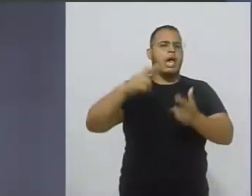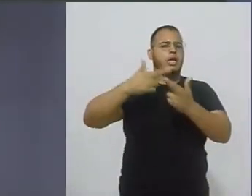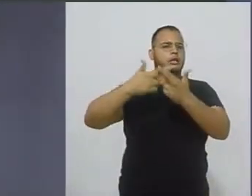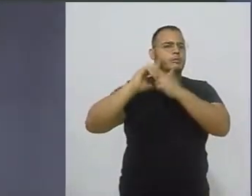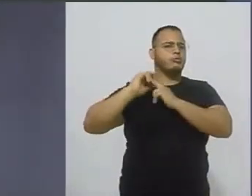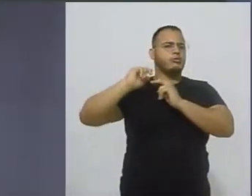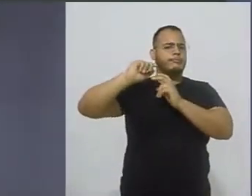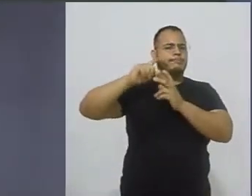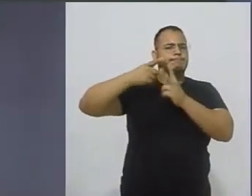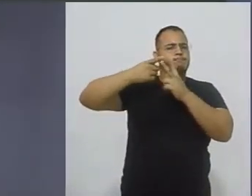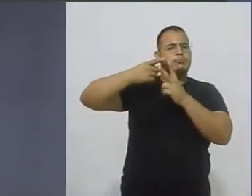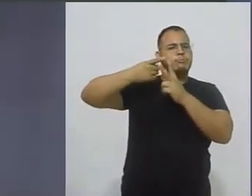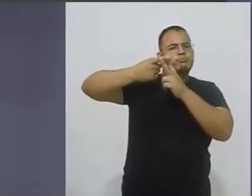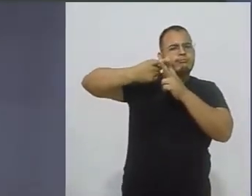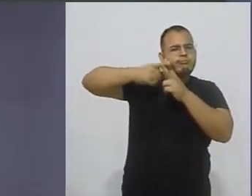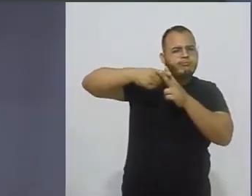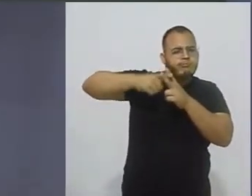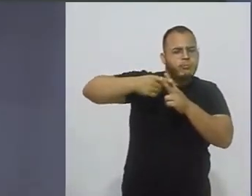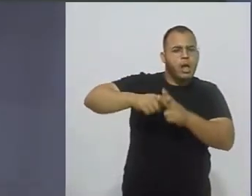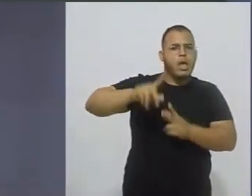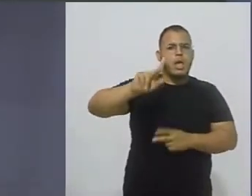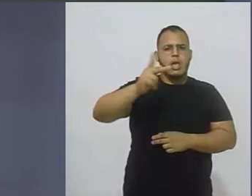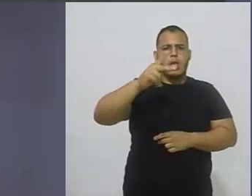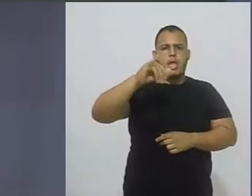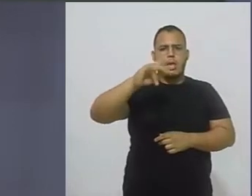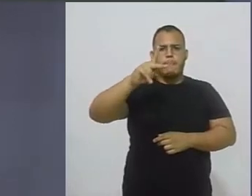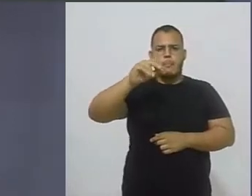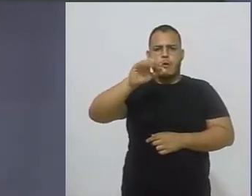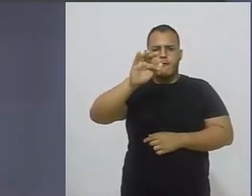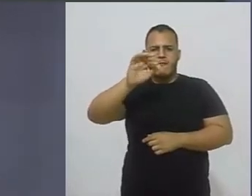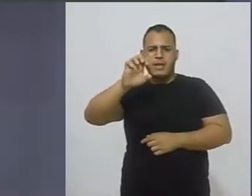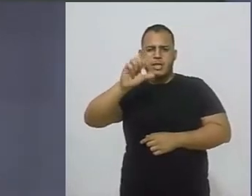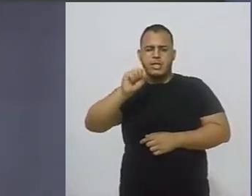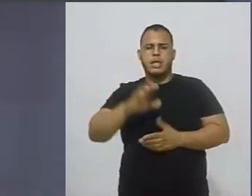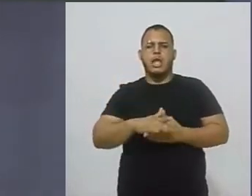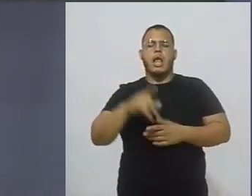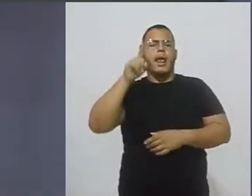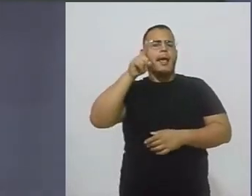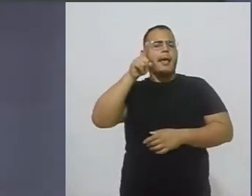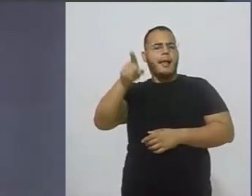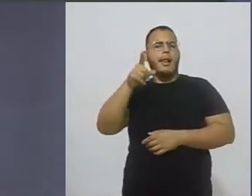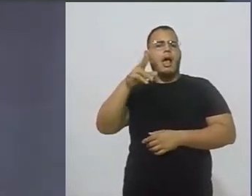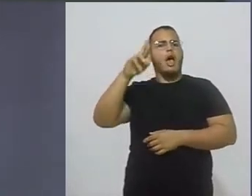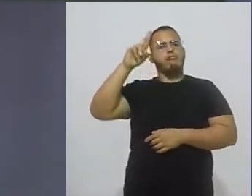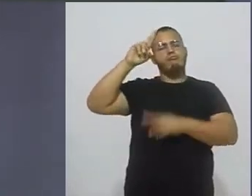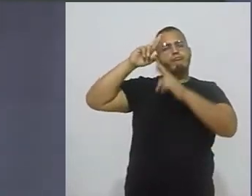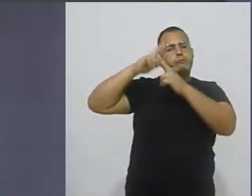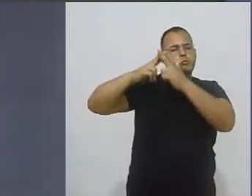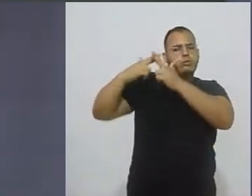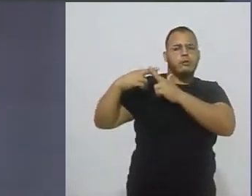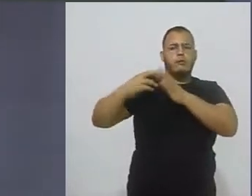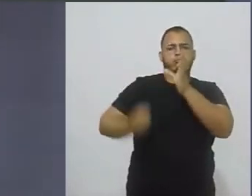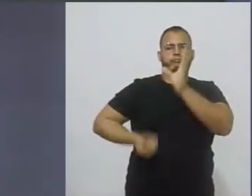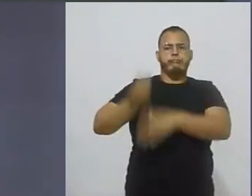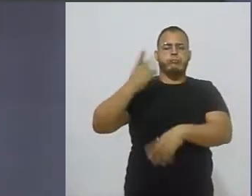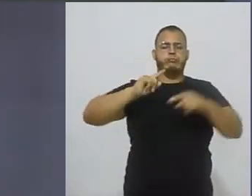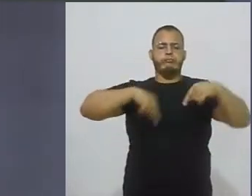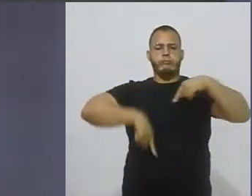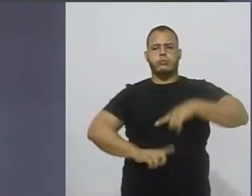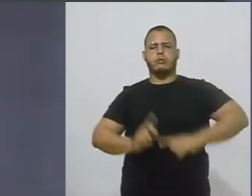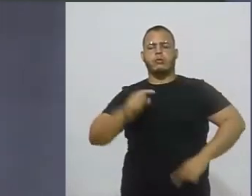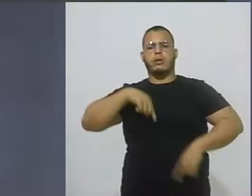o funcionamento da hipófise, que a gente vai conhecer já já. Essa glândula, ela produz hormônios que podem inibir ou